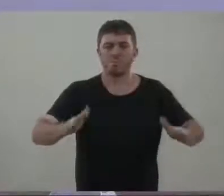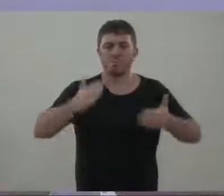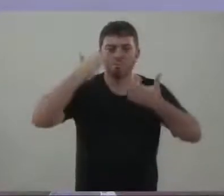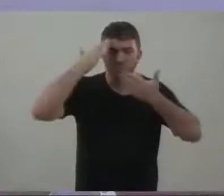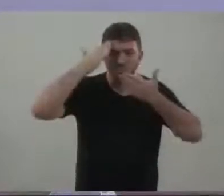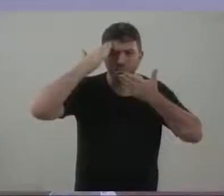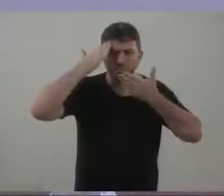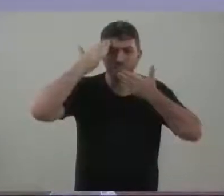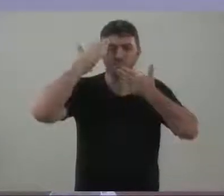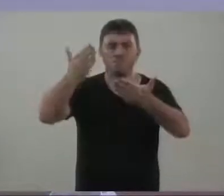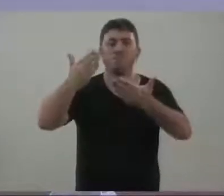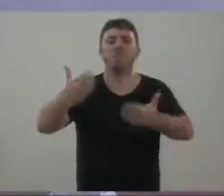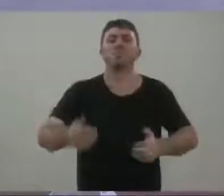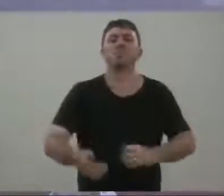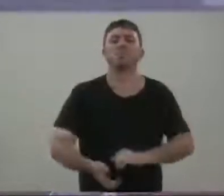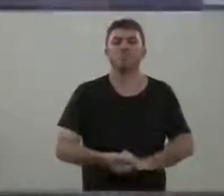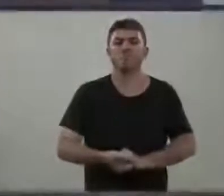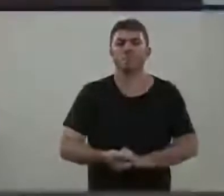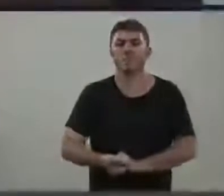obrigado.